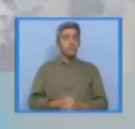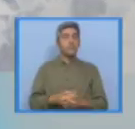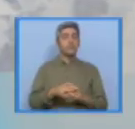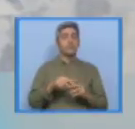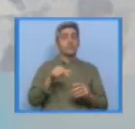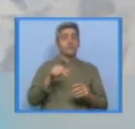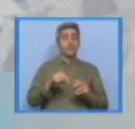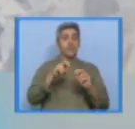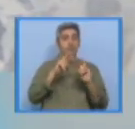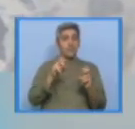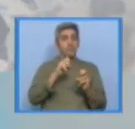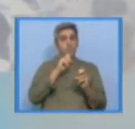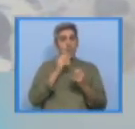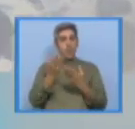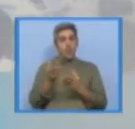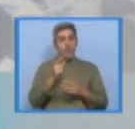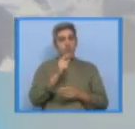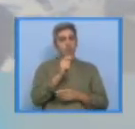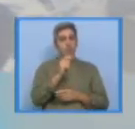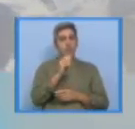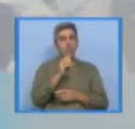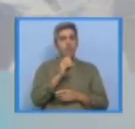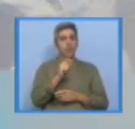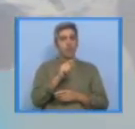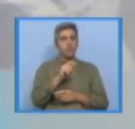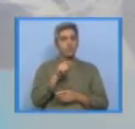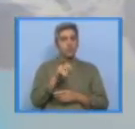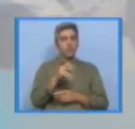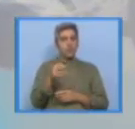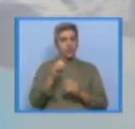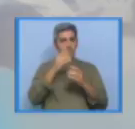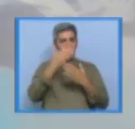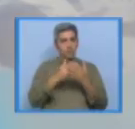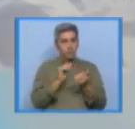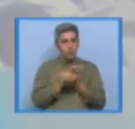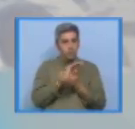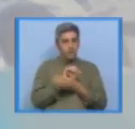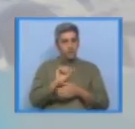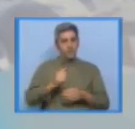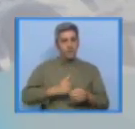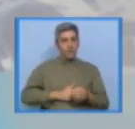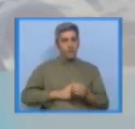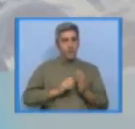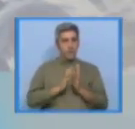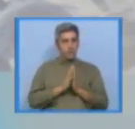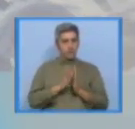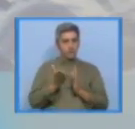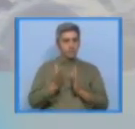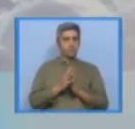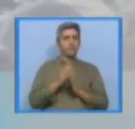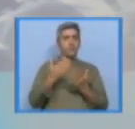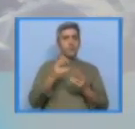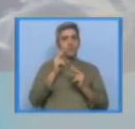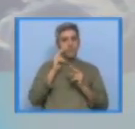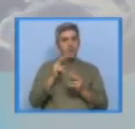Estes são temas que podem encontrar em agência.eclesia.pt, é o portal de notícias da Igreja Católica. Agora olhamos